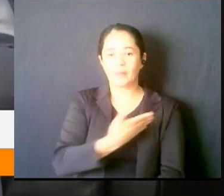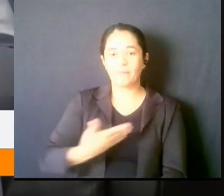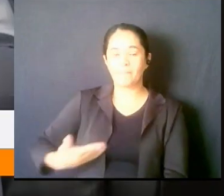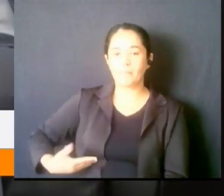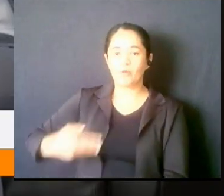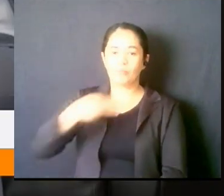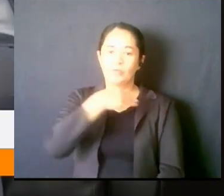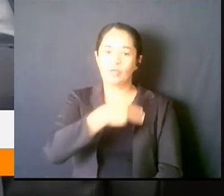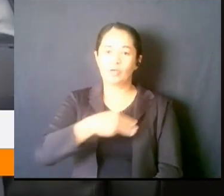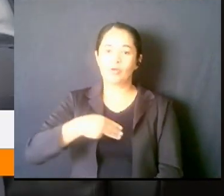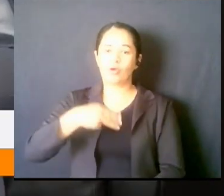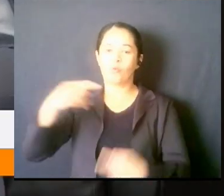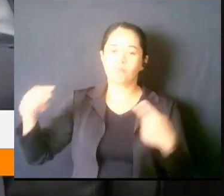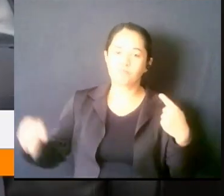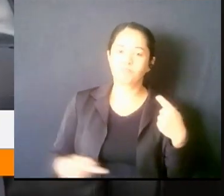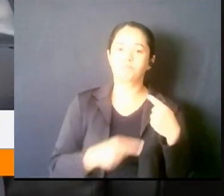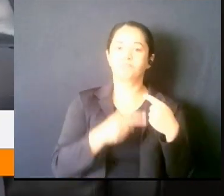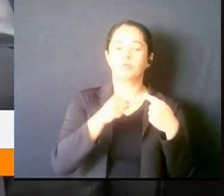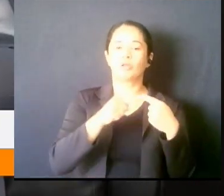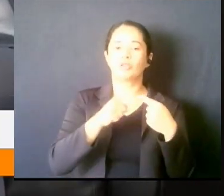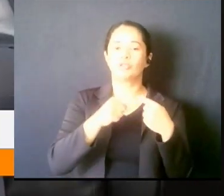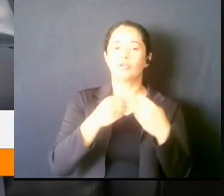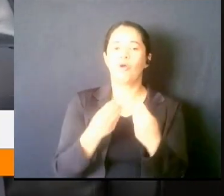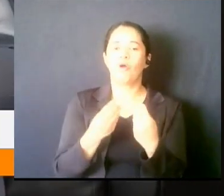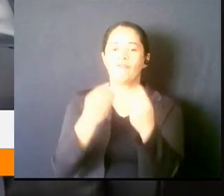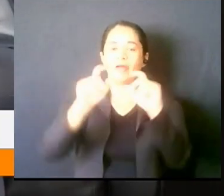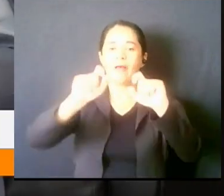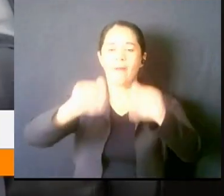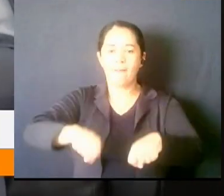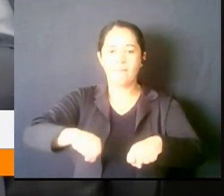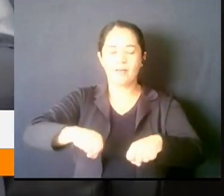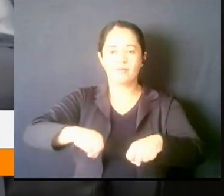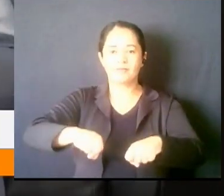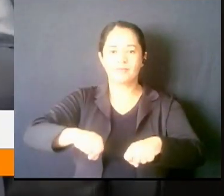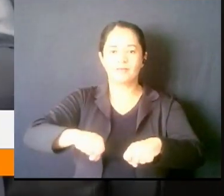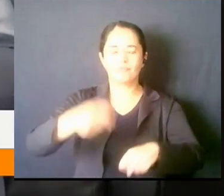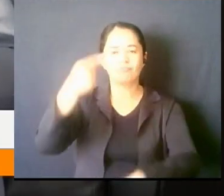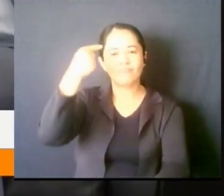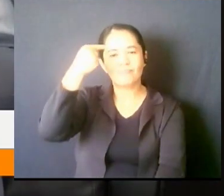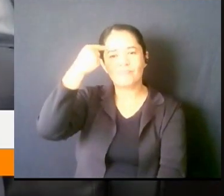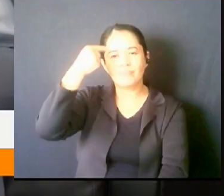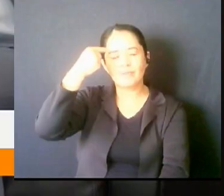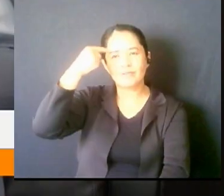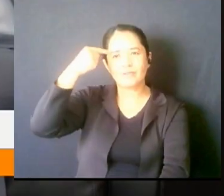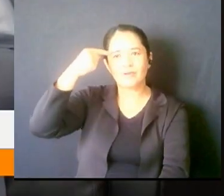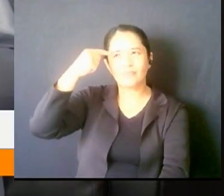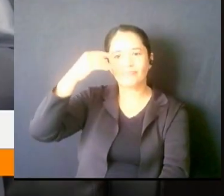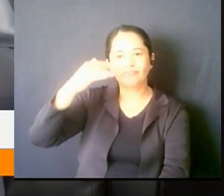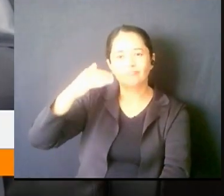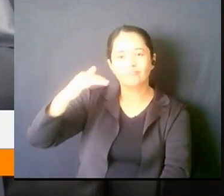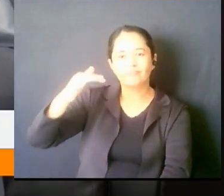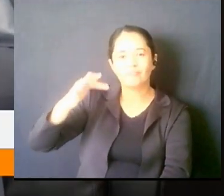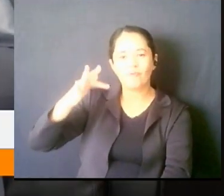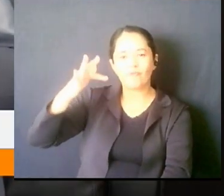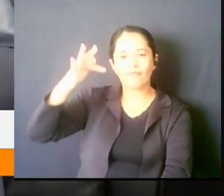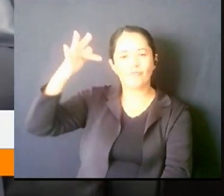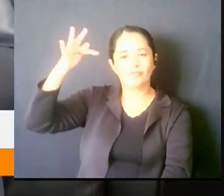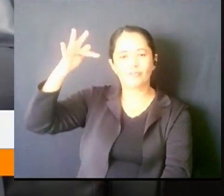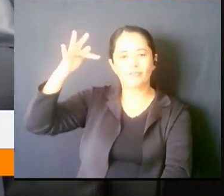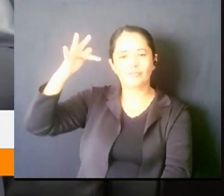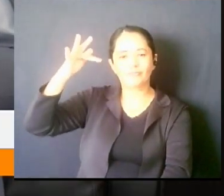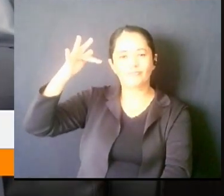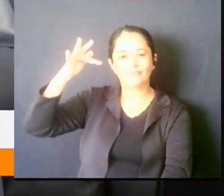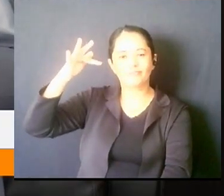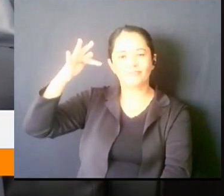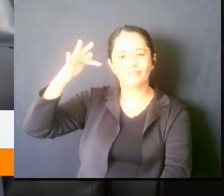oferecer a capacidade, a possibilidade de se pensar para além da função biológica. É